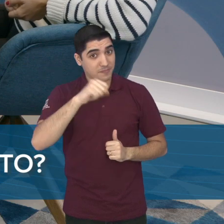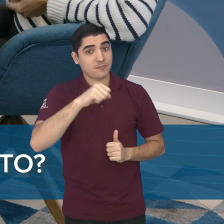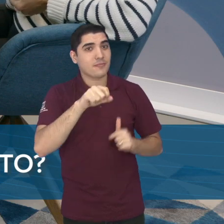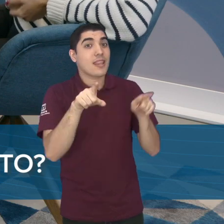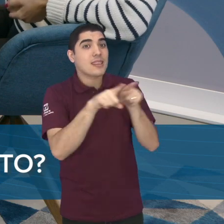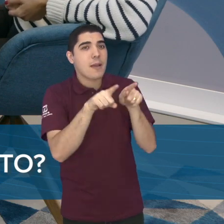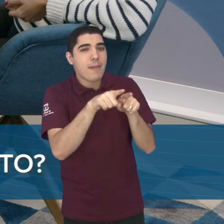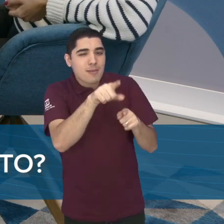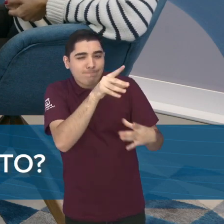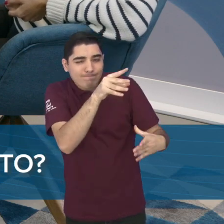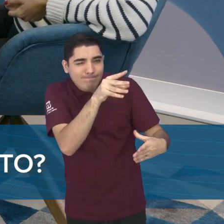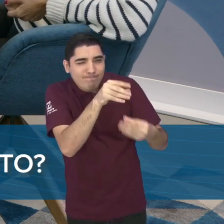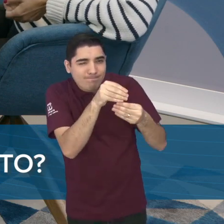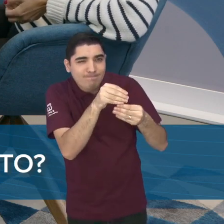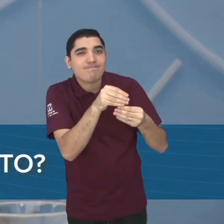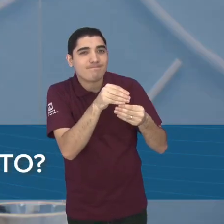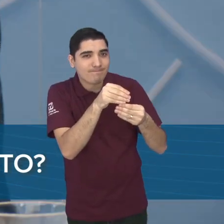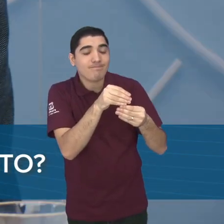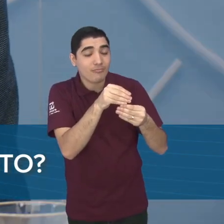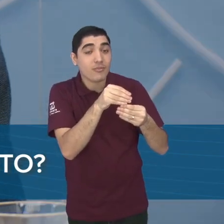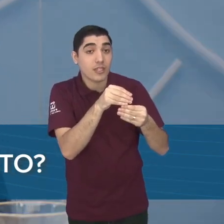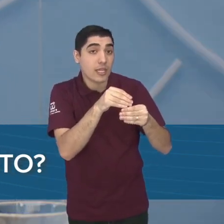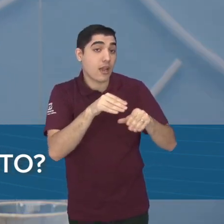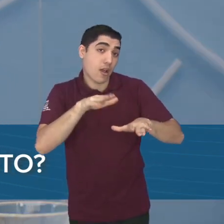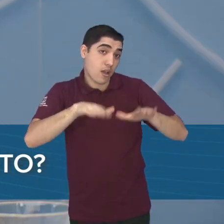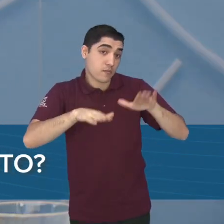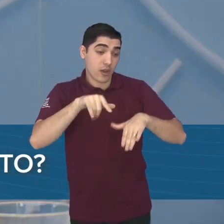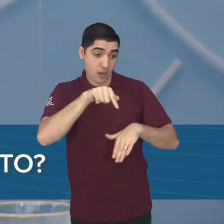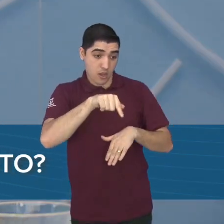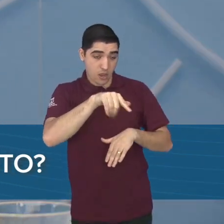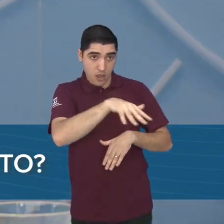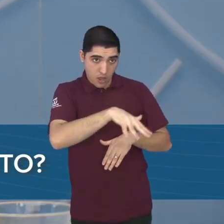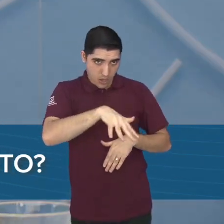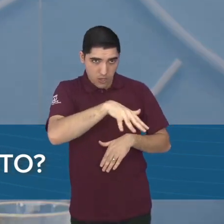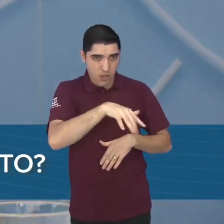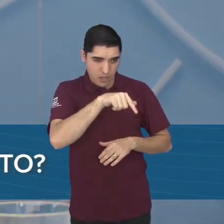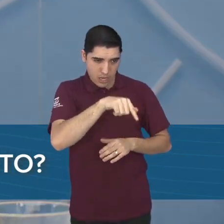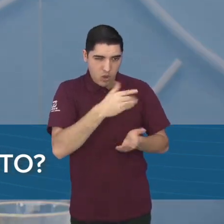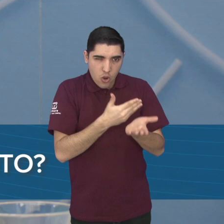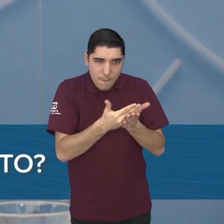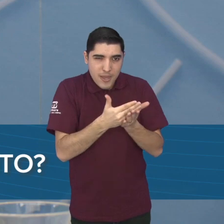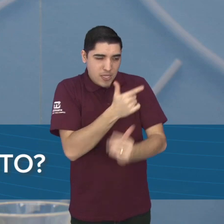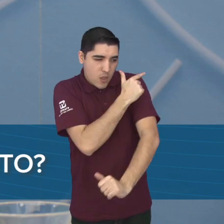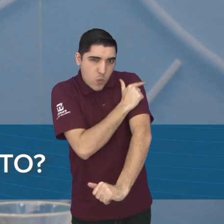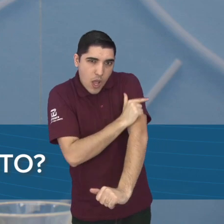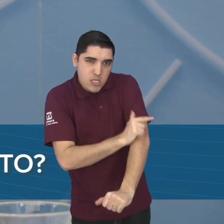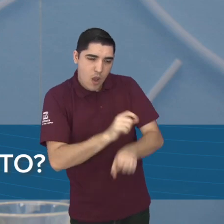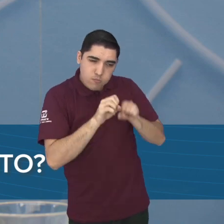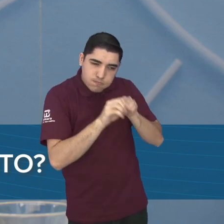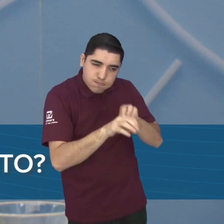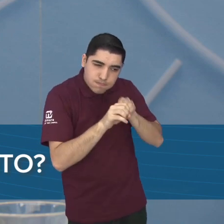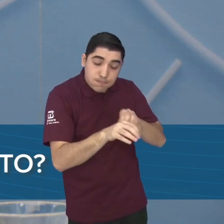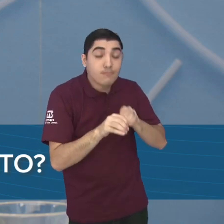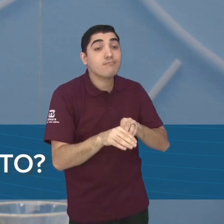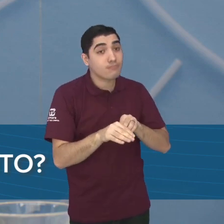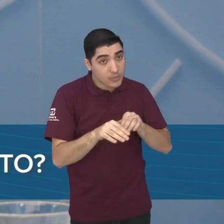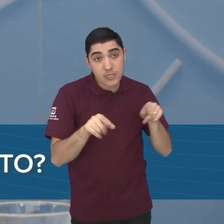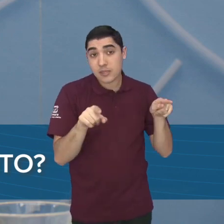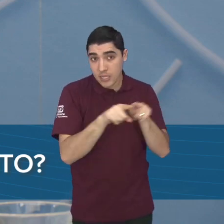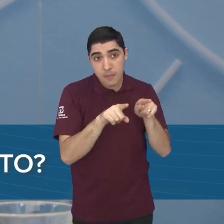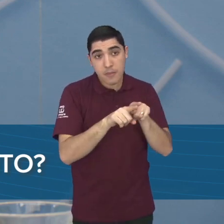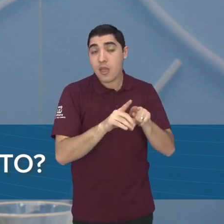E talvez até complementando isso, né, talvez a educação nesse ponto entre justamente no fato